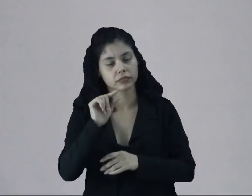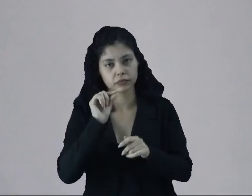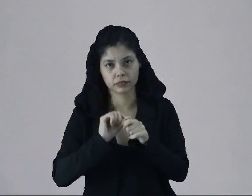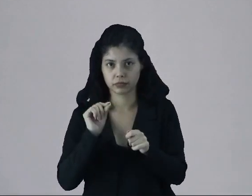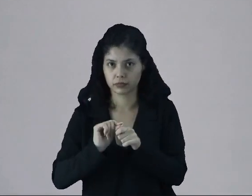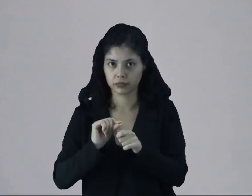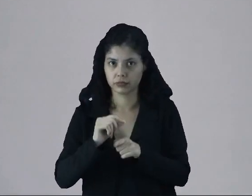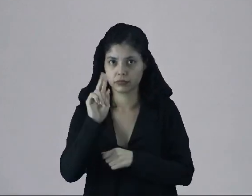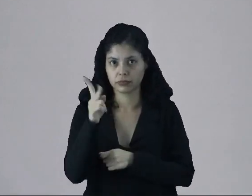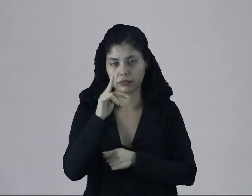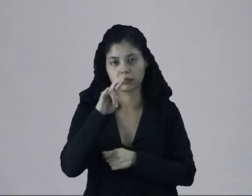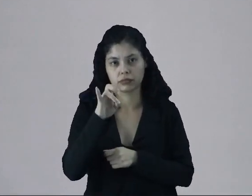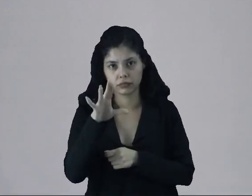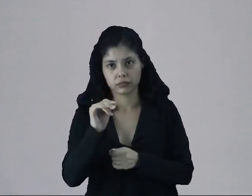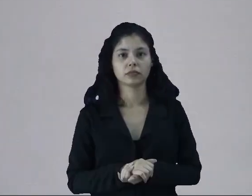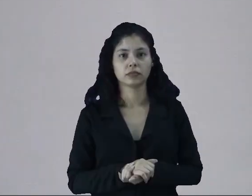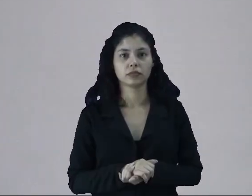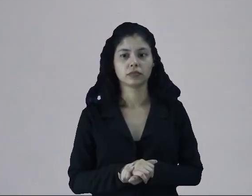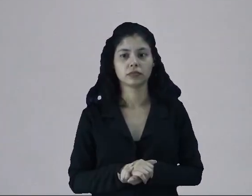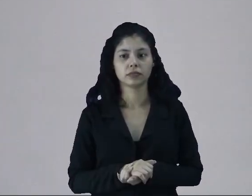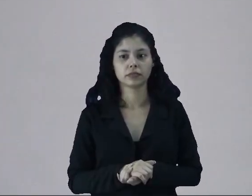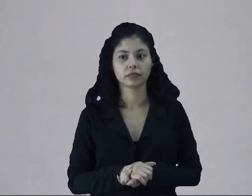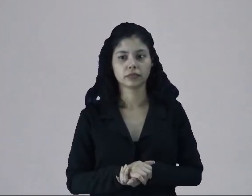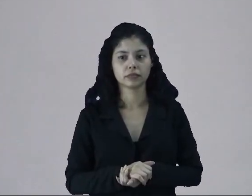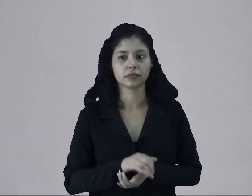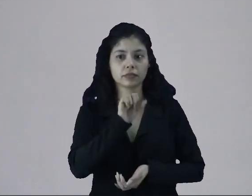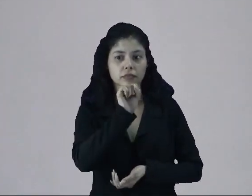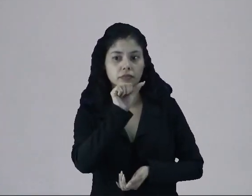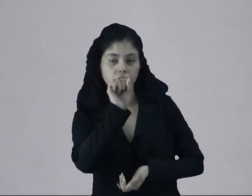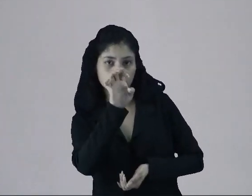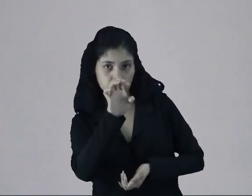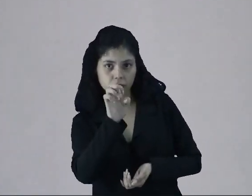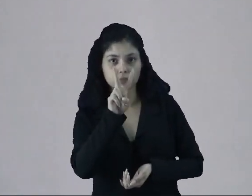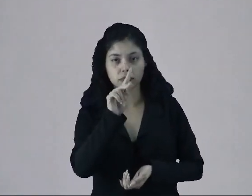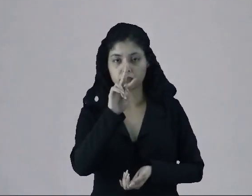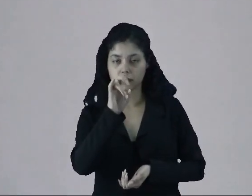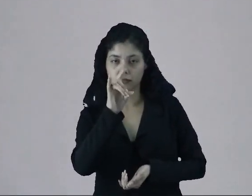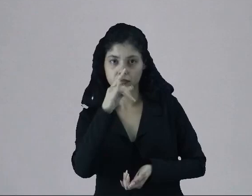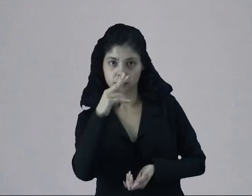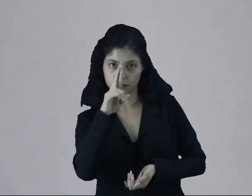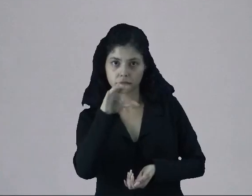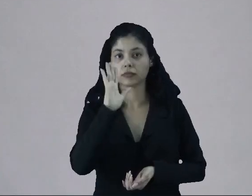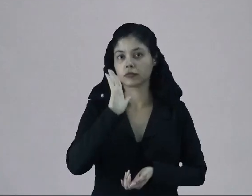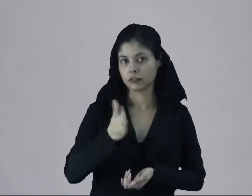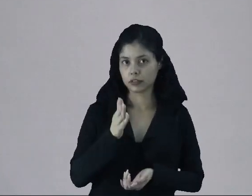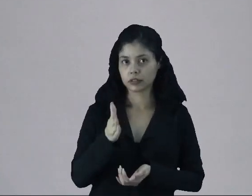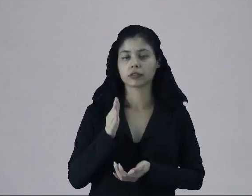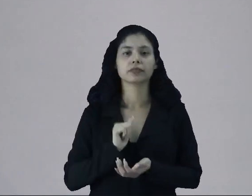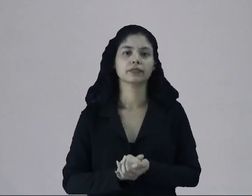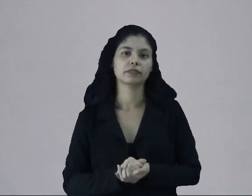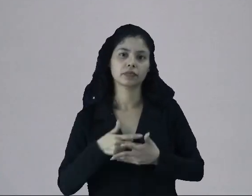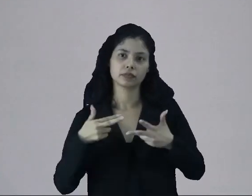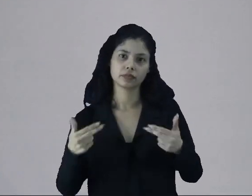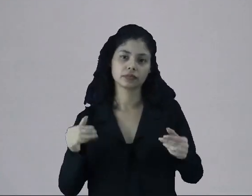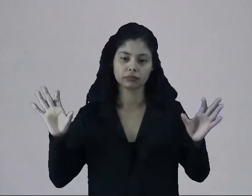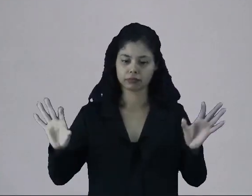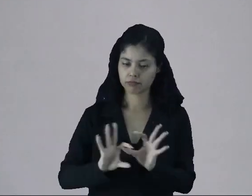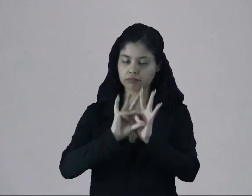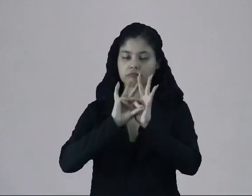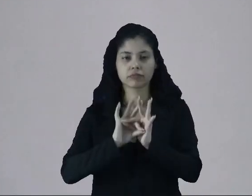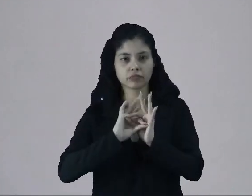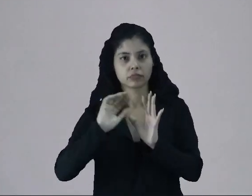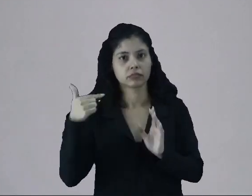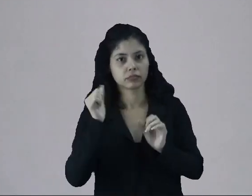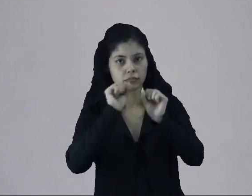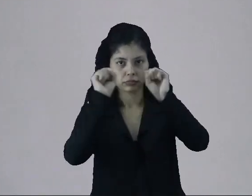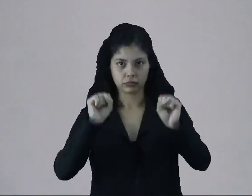lá pelo hipotálamo, então já descarta aí. E a síntese da vasopressina já vai ser também uma coisa relacionada lá ao nosso